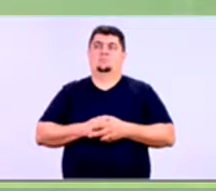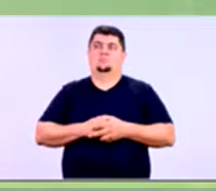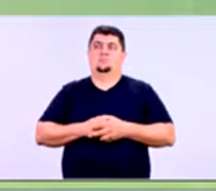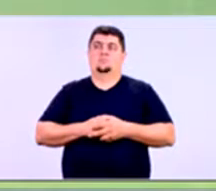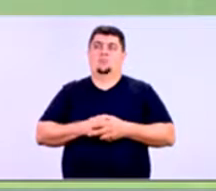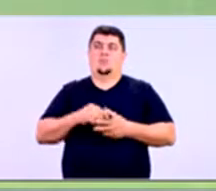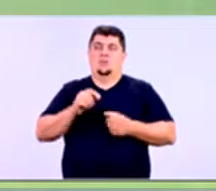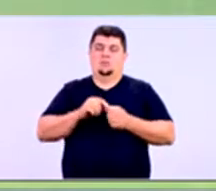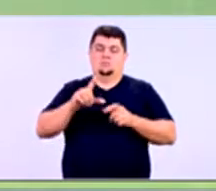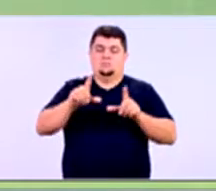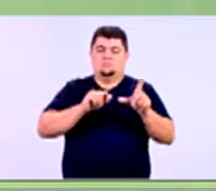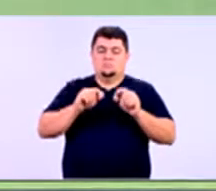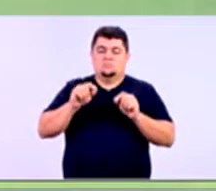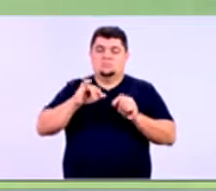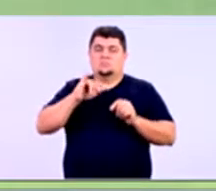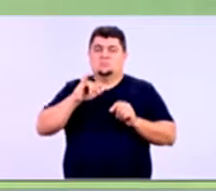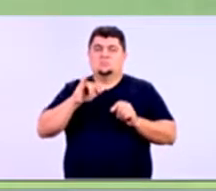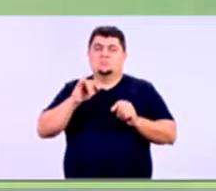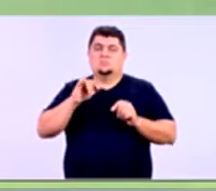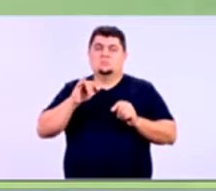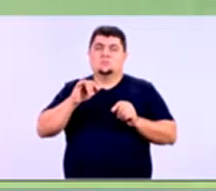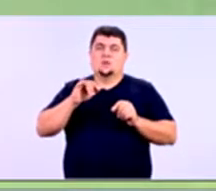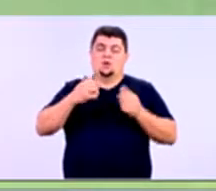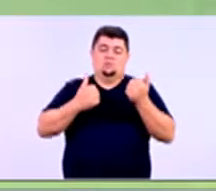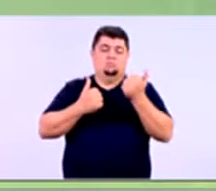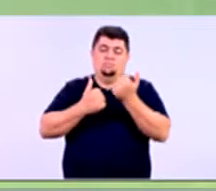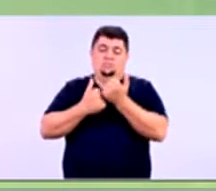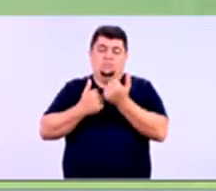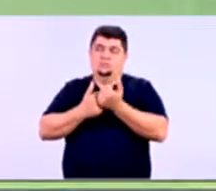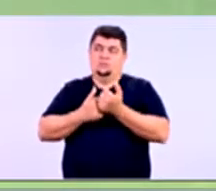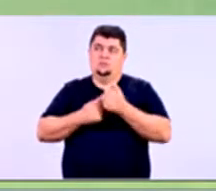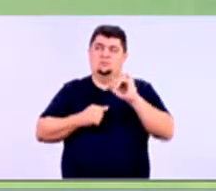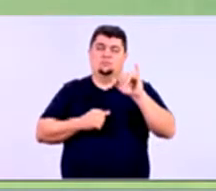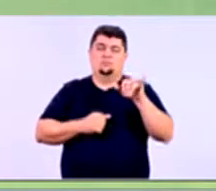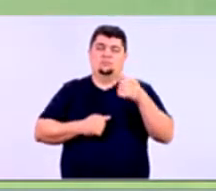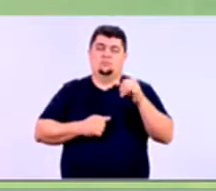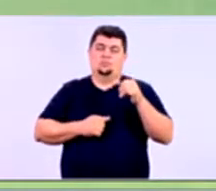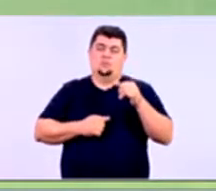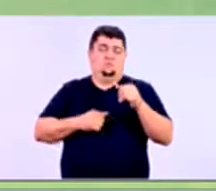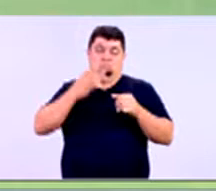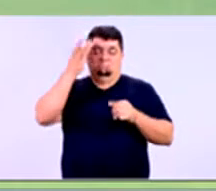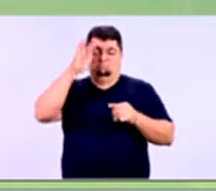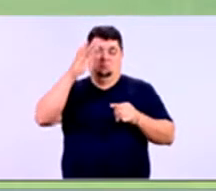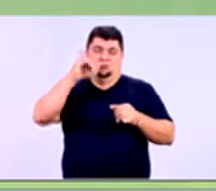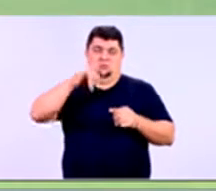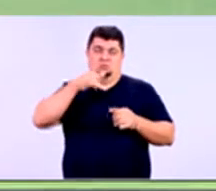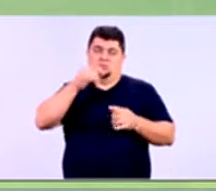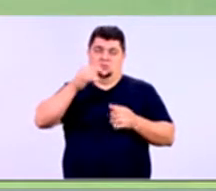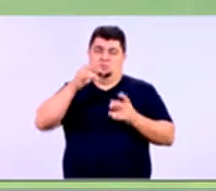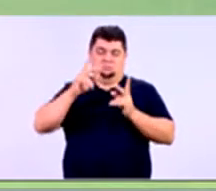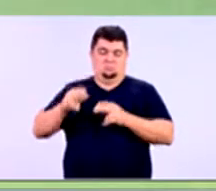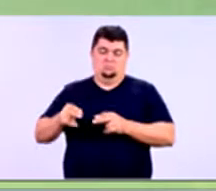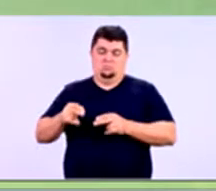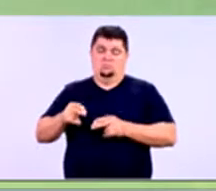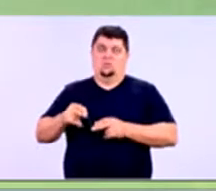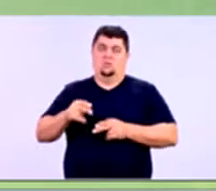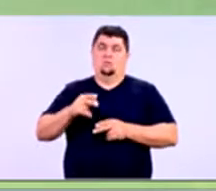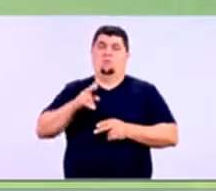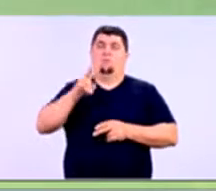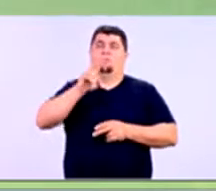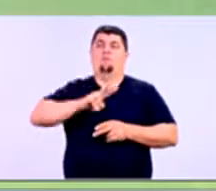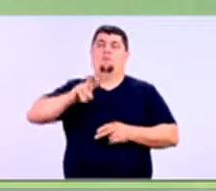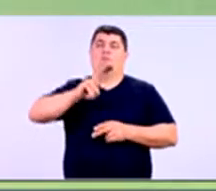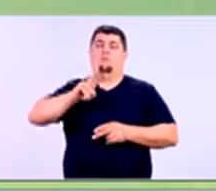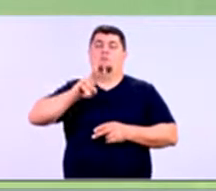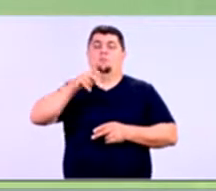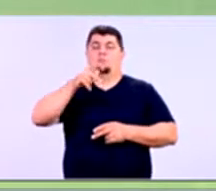Feito a escolha da expressão, agora eu vou substituir. O meu J eu estou procurando, é minha incógnita. O valor